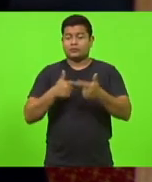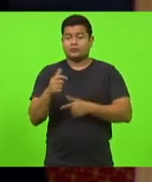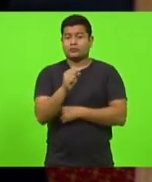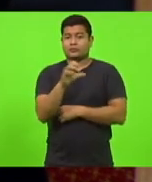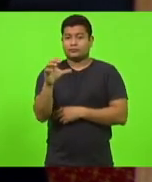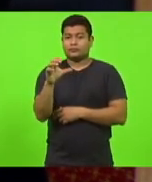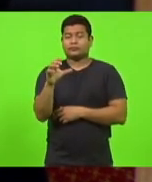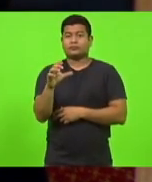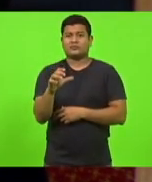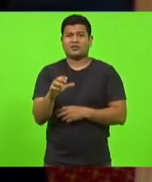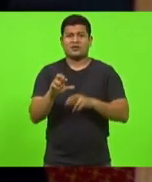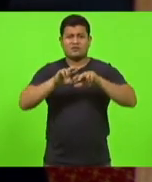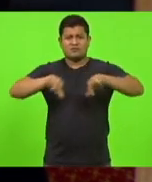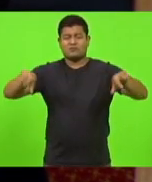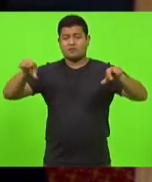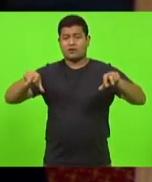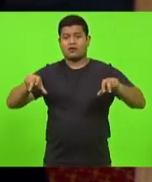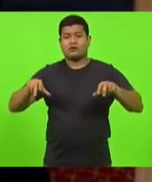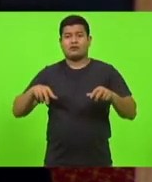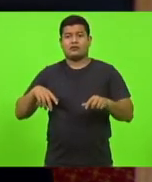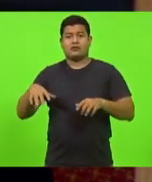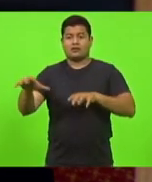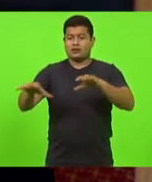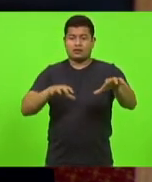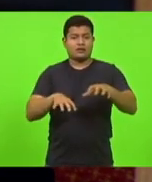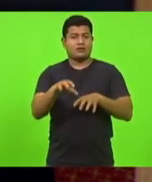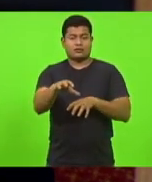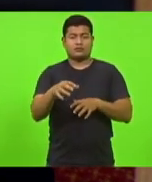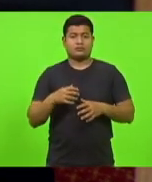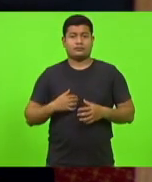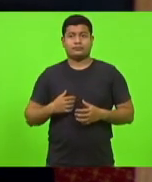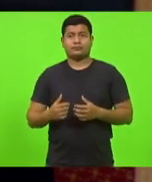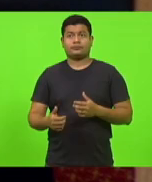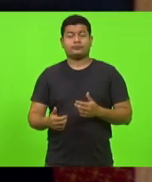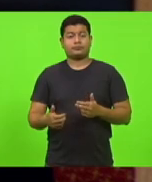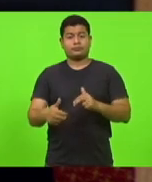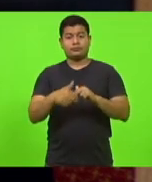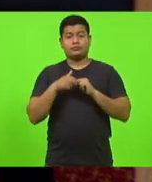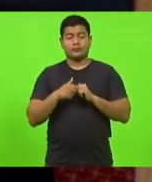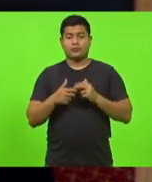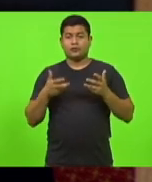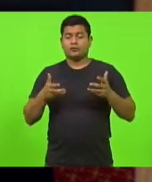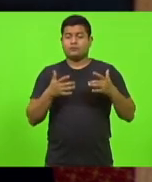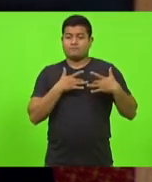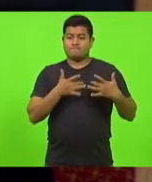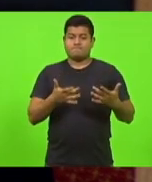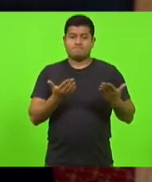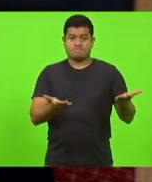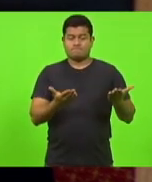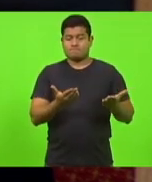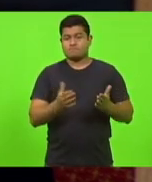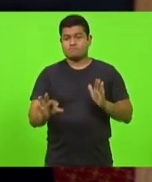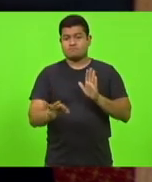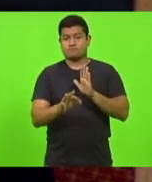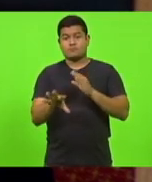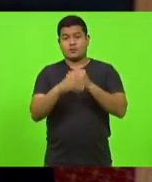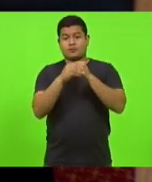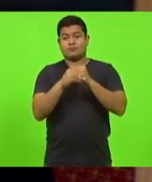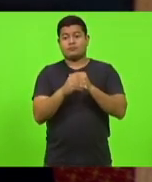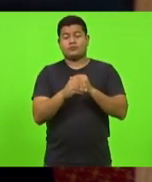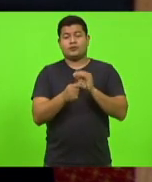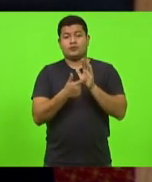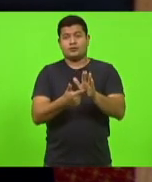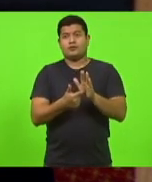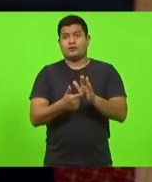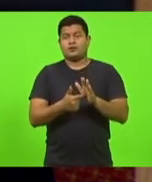mais diversas carreiras, né? Então, eu só quero aqui me pôr solidária às emendas que a Lu apresenta, dizer que elas encontram guarida